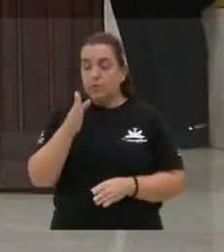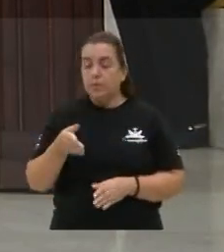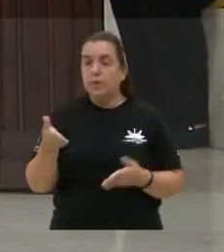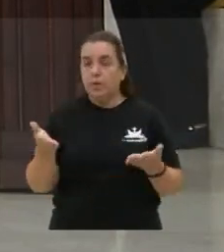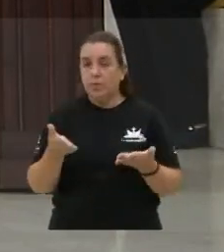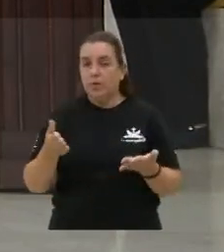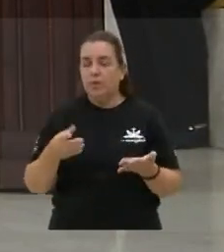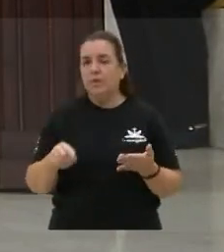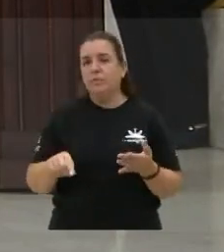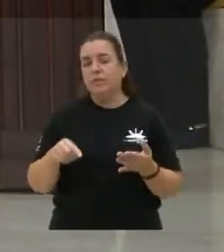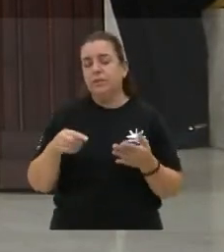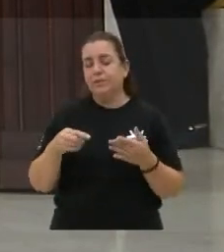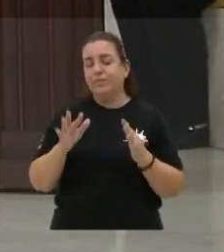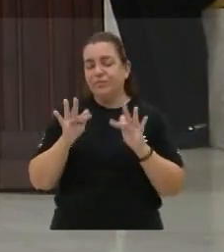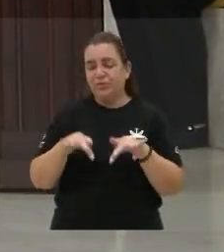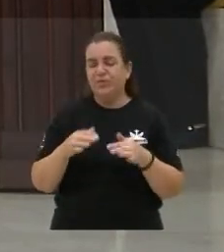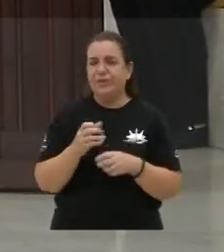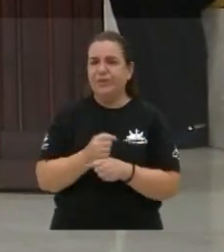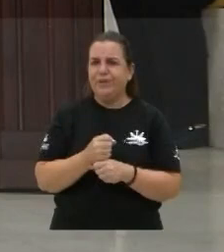Natal,